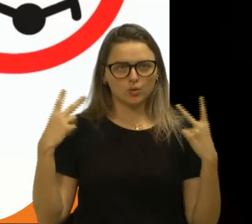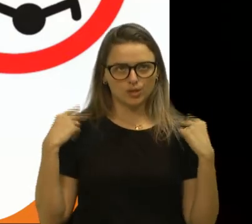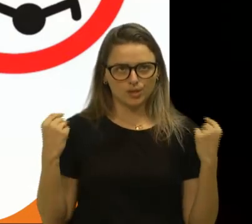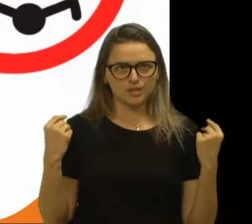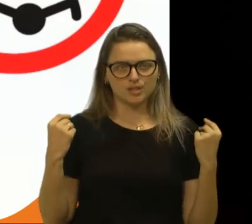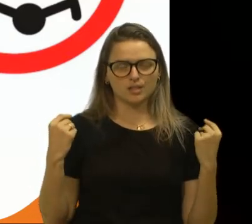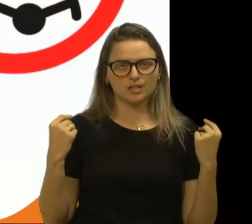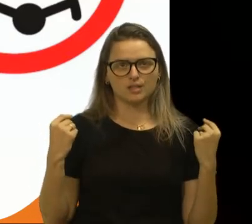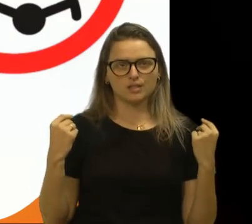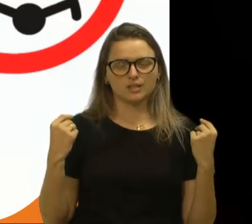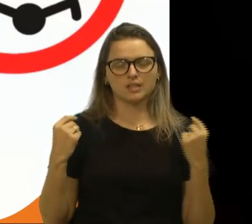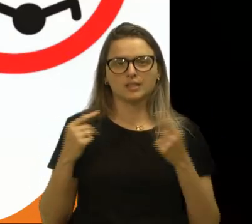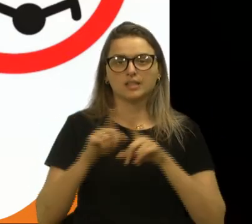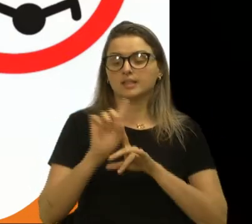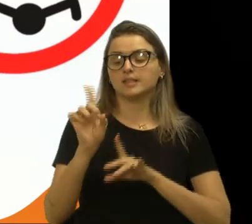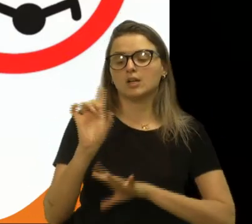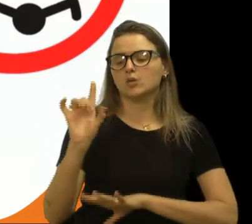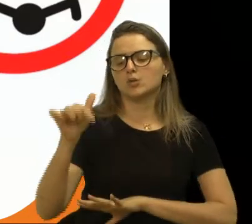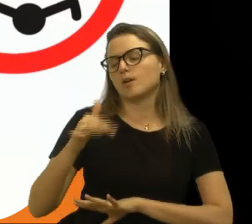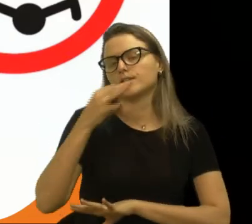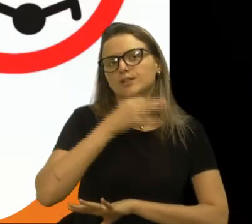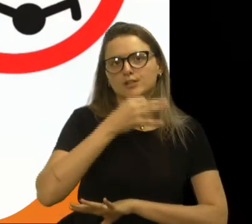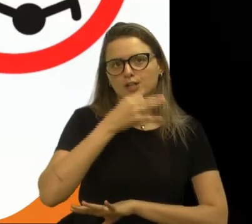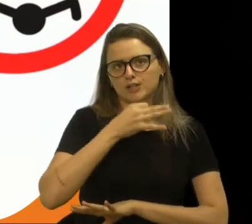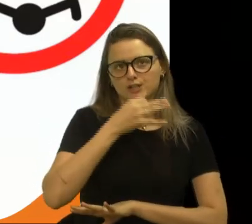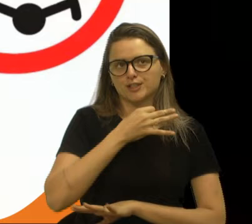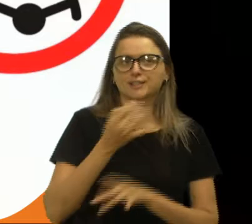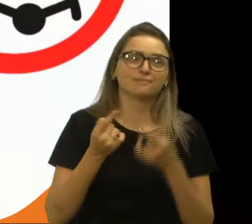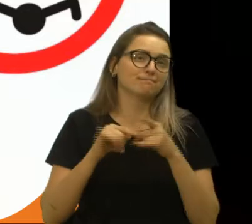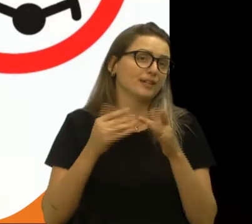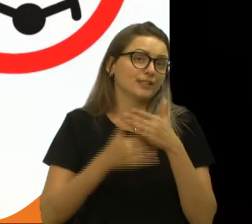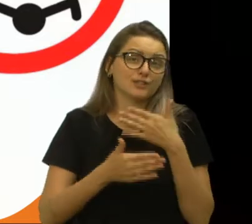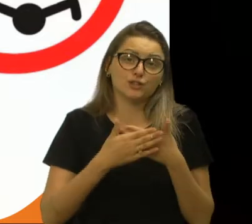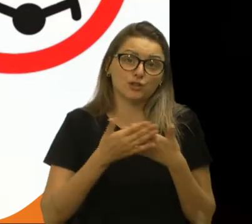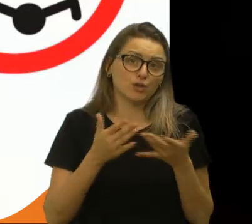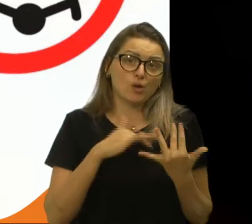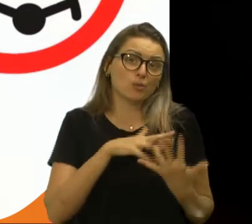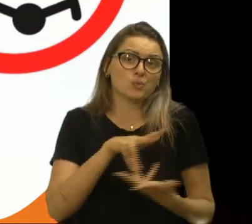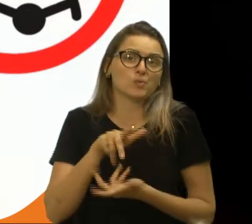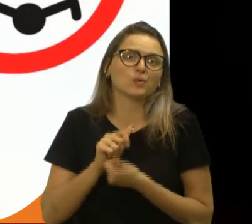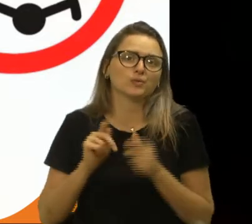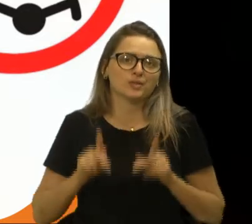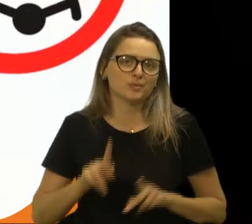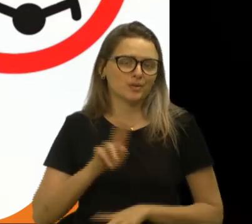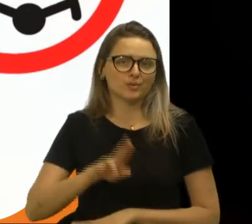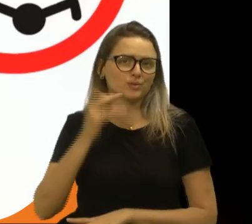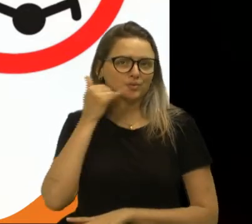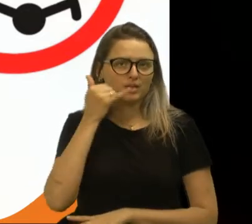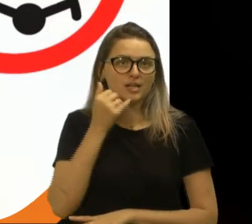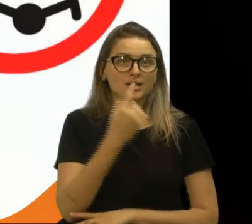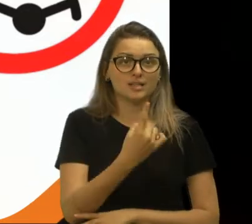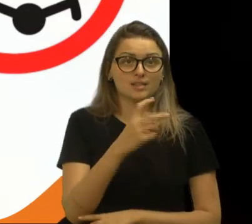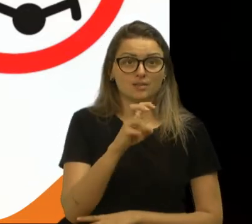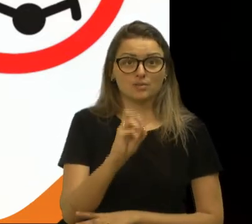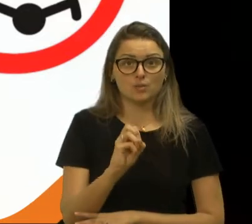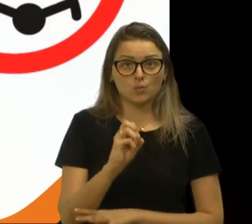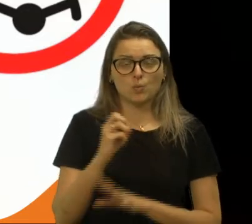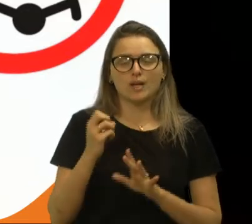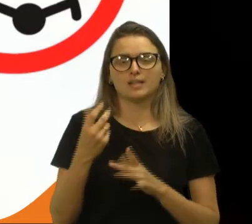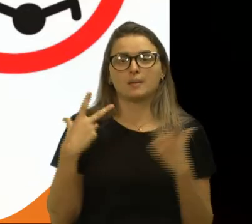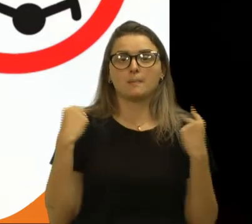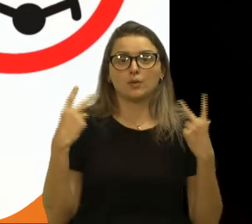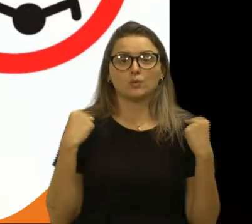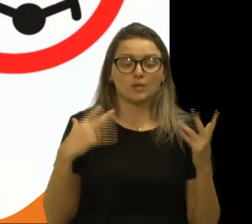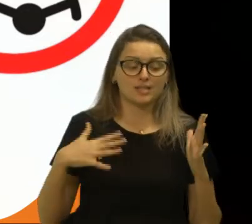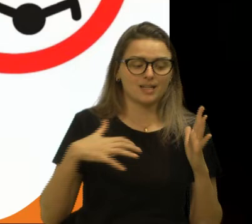apenas dos caxienses, mas do mundo como um todo. Cerca de 150 motoristas sofrem